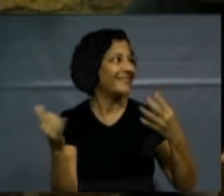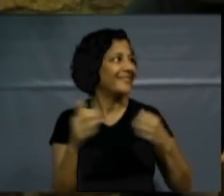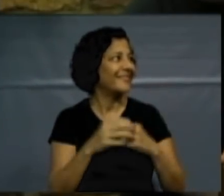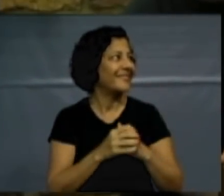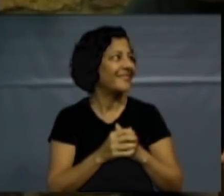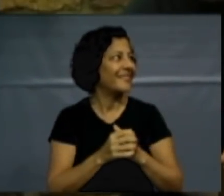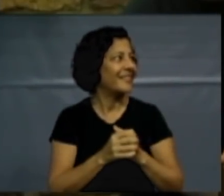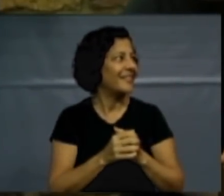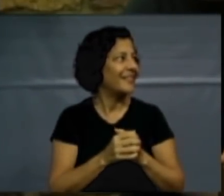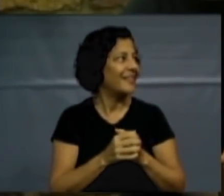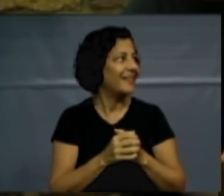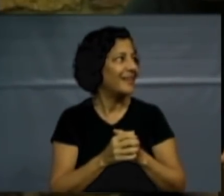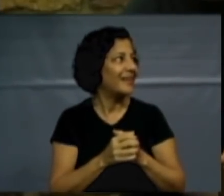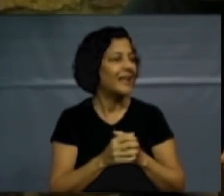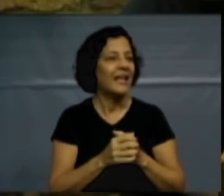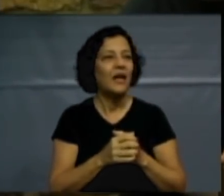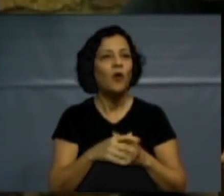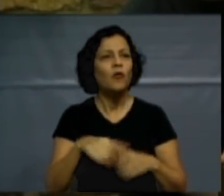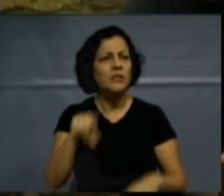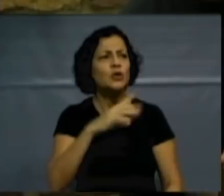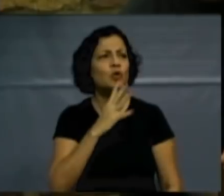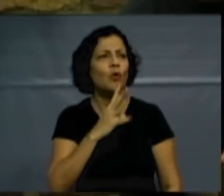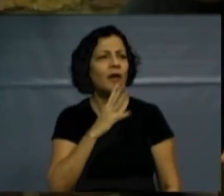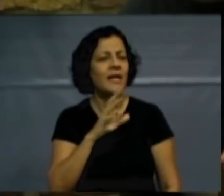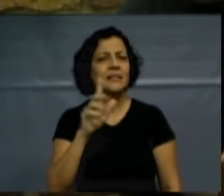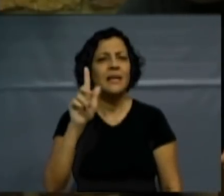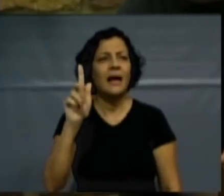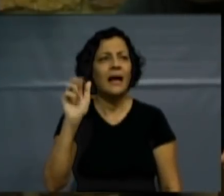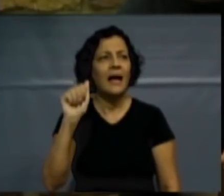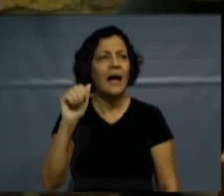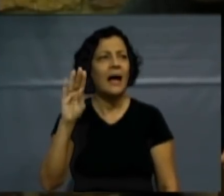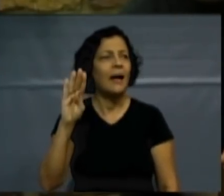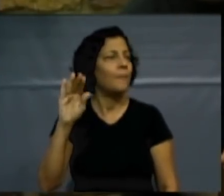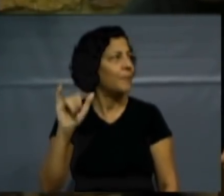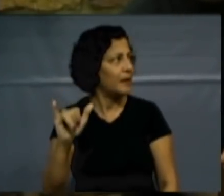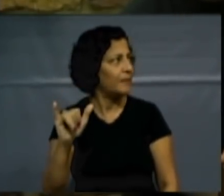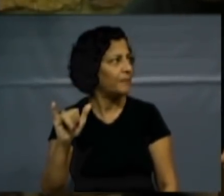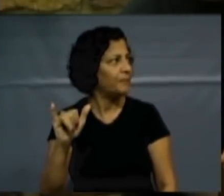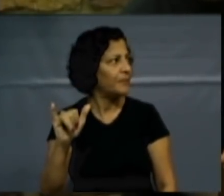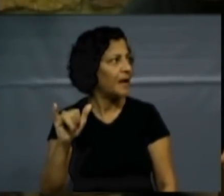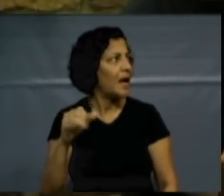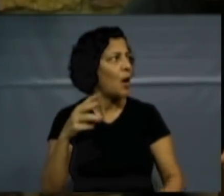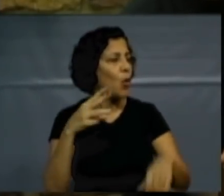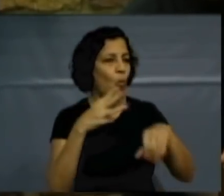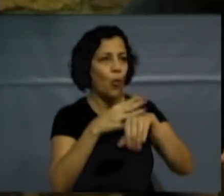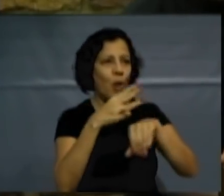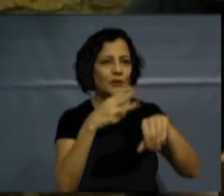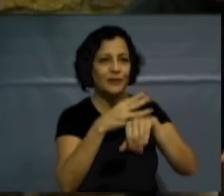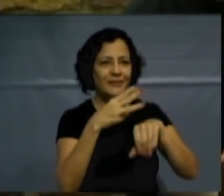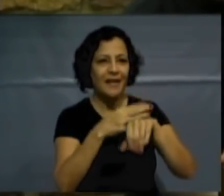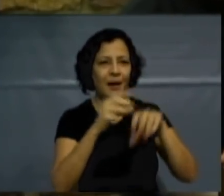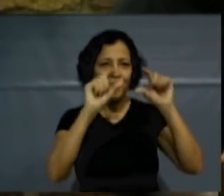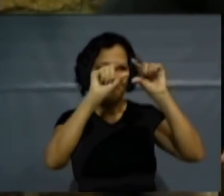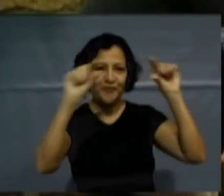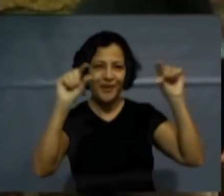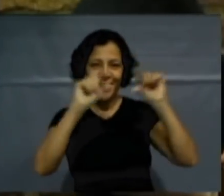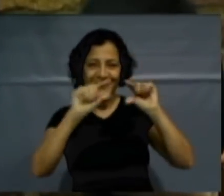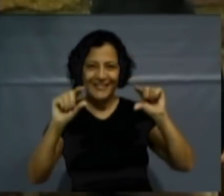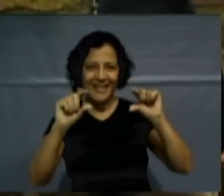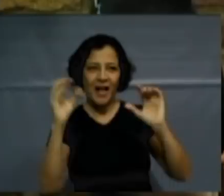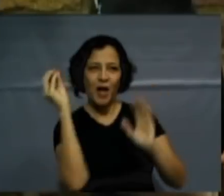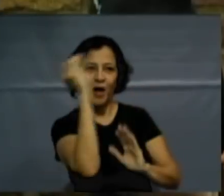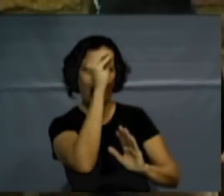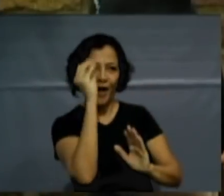Todo mundo conhece a Gabi aqui, não conhece? É justamente a frase do WhatsApp dela. Ama, trabalha, espera e